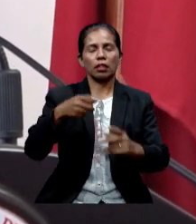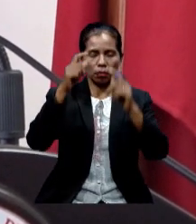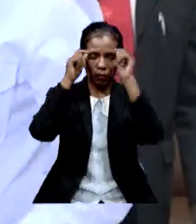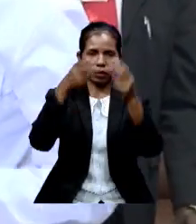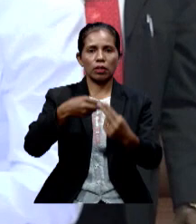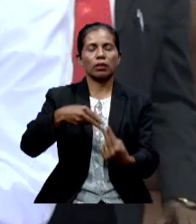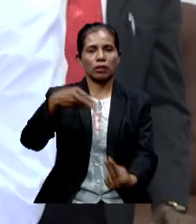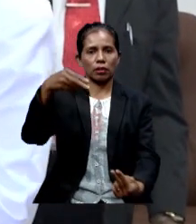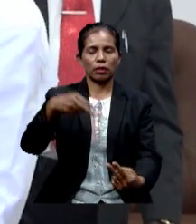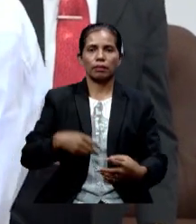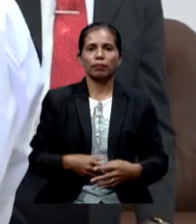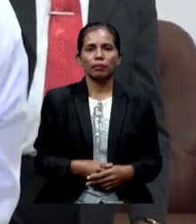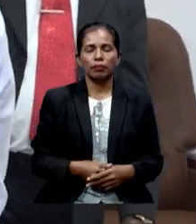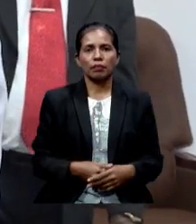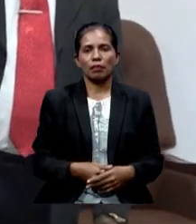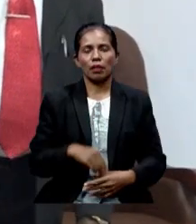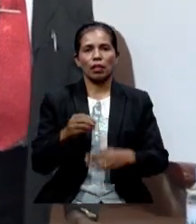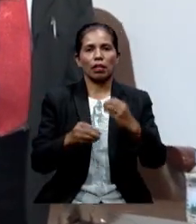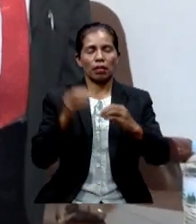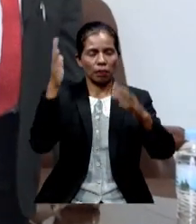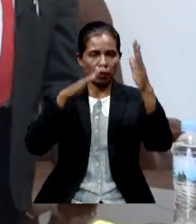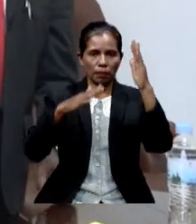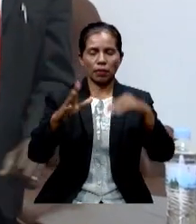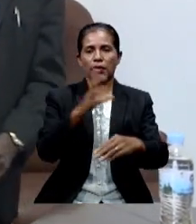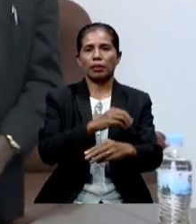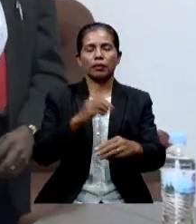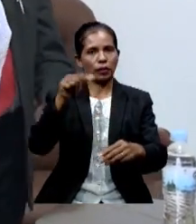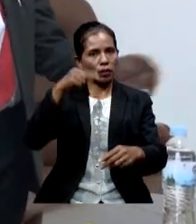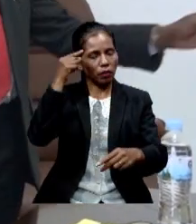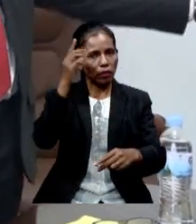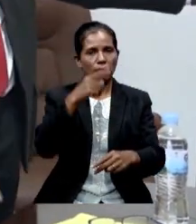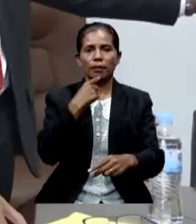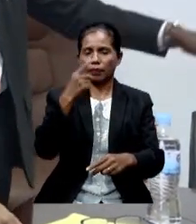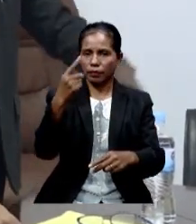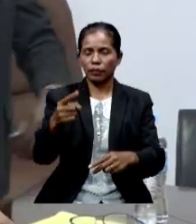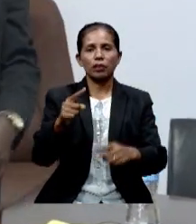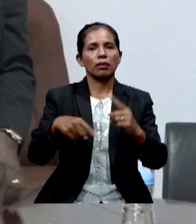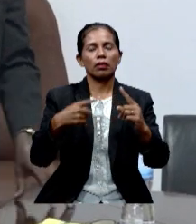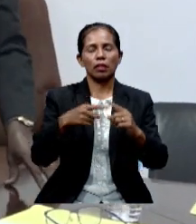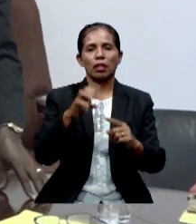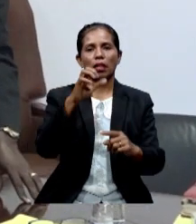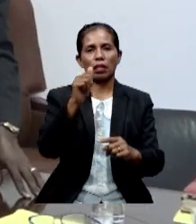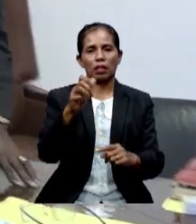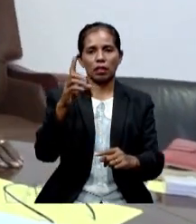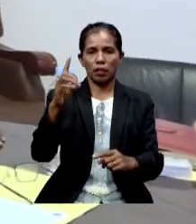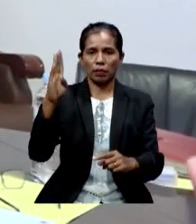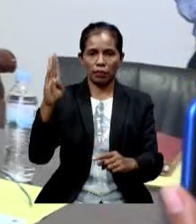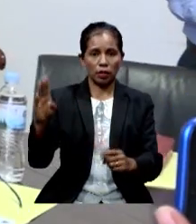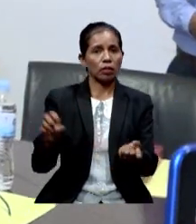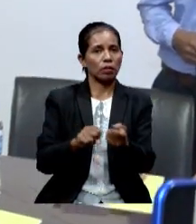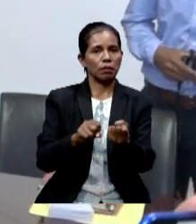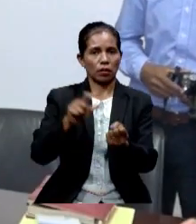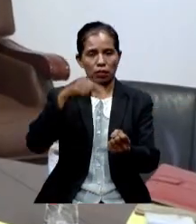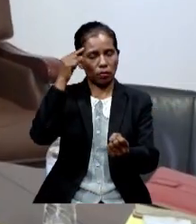ita nerai. Além de ne kono ba problema malnutrisaun governanti ne hateten ba inhira ADB apoio governo hudi